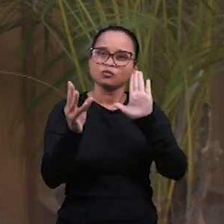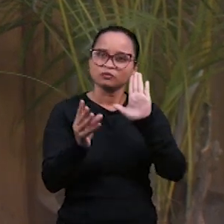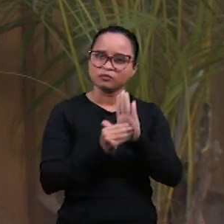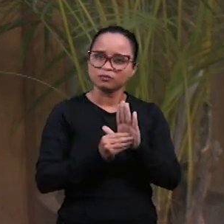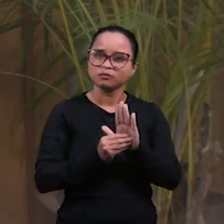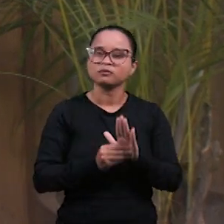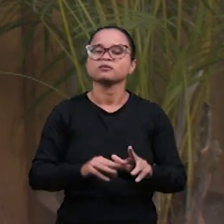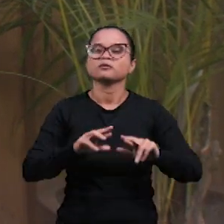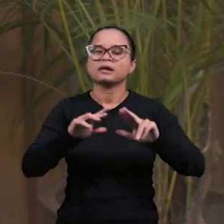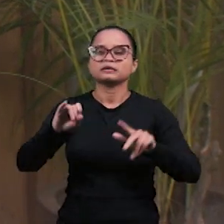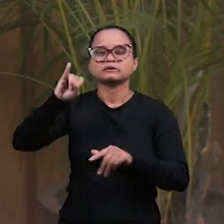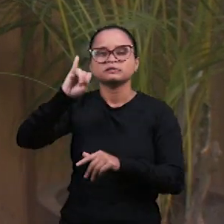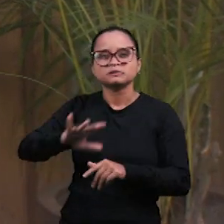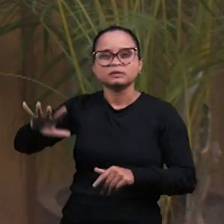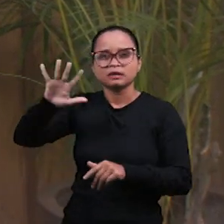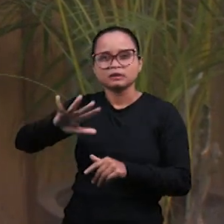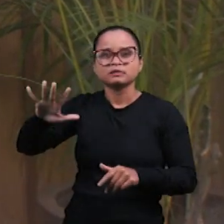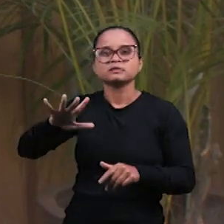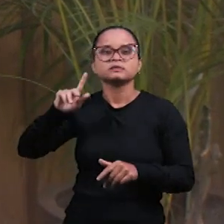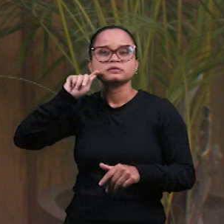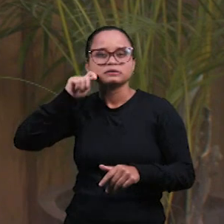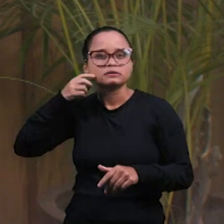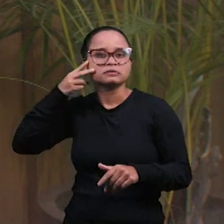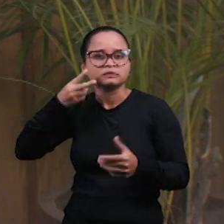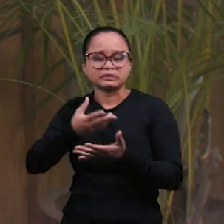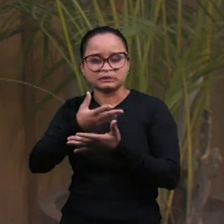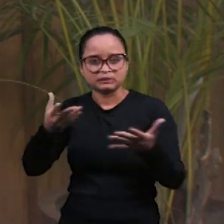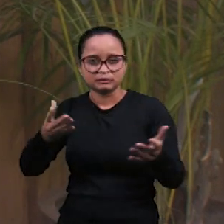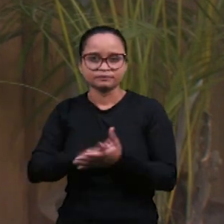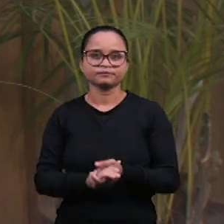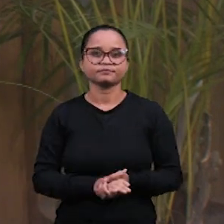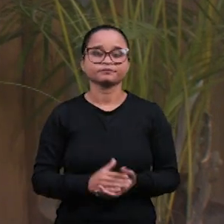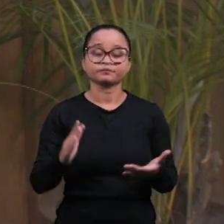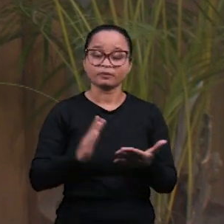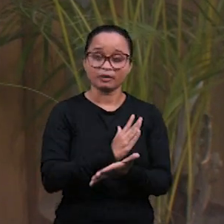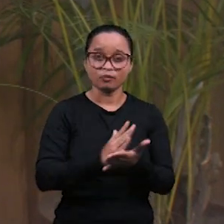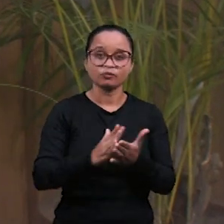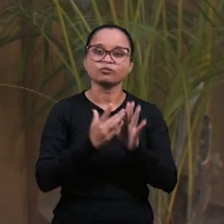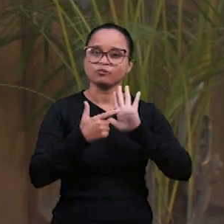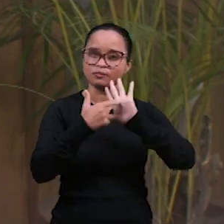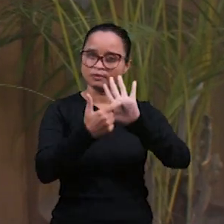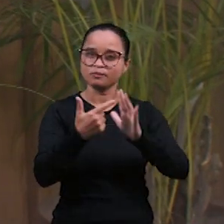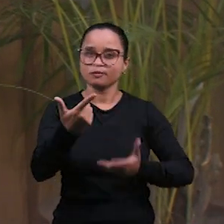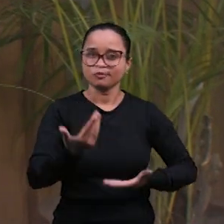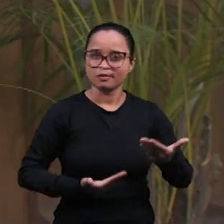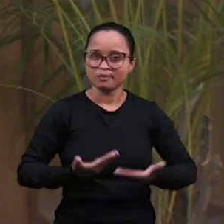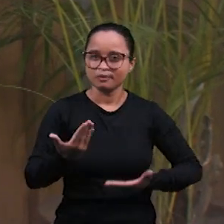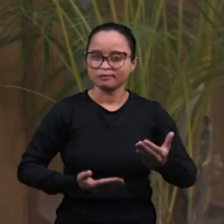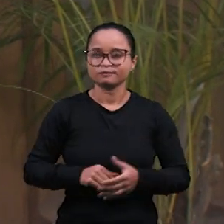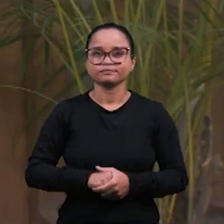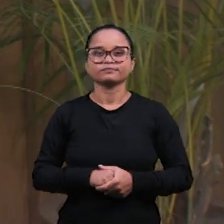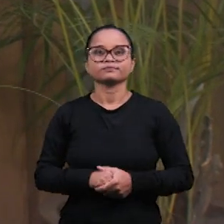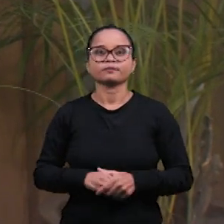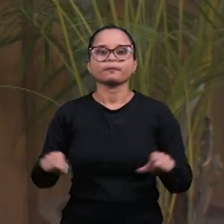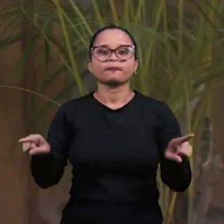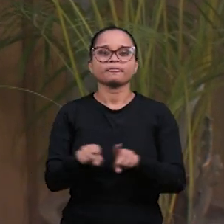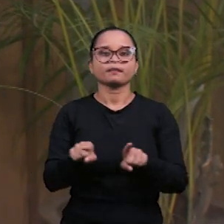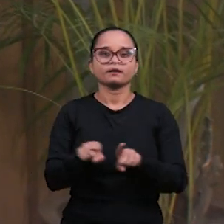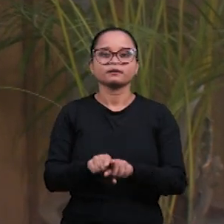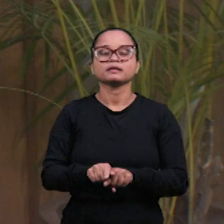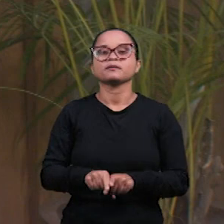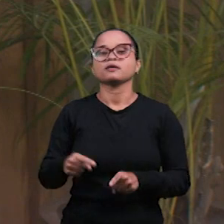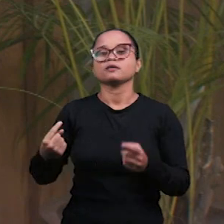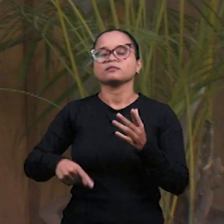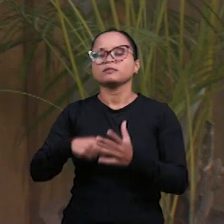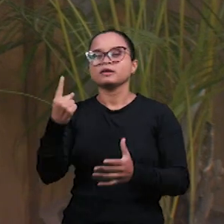de imagens desta ceia e passamos aqui alguns para os irmãos, aqueles primeiros que vieram, os primeiros que enviaram,